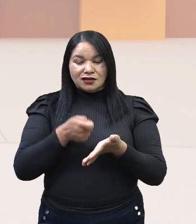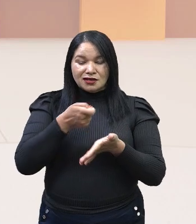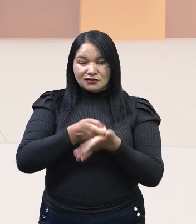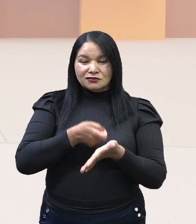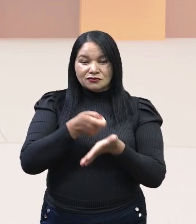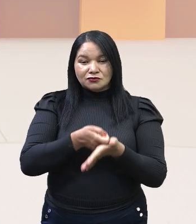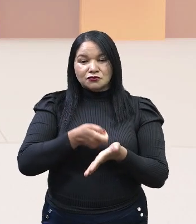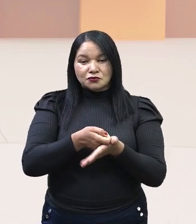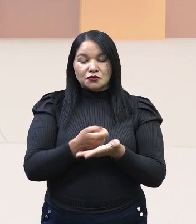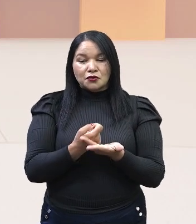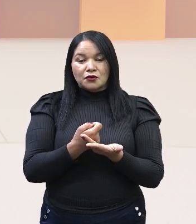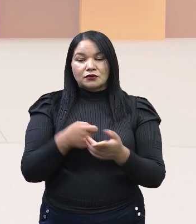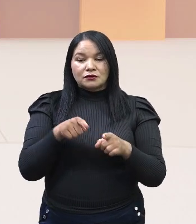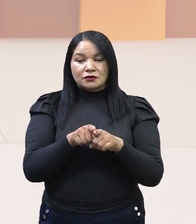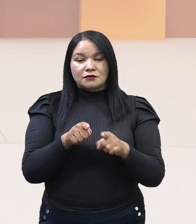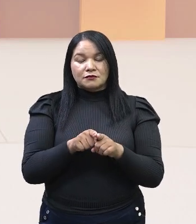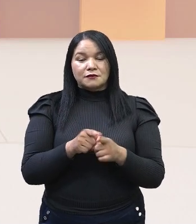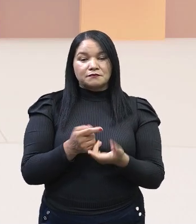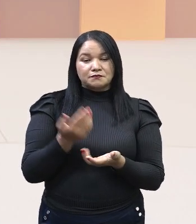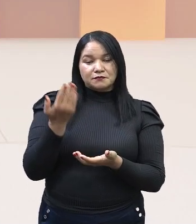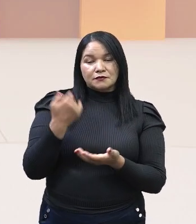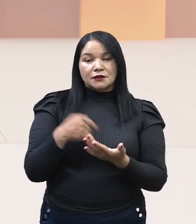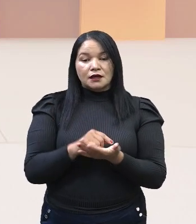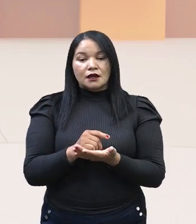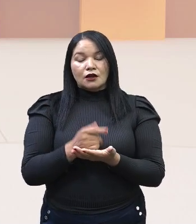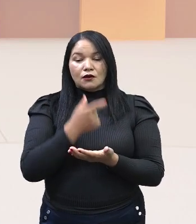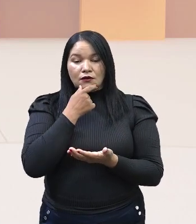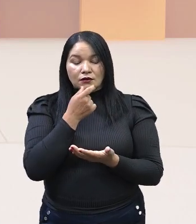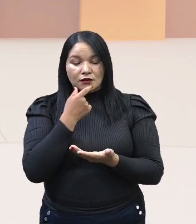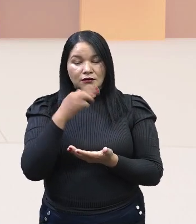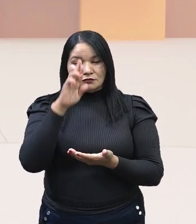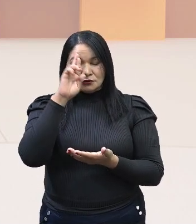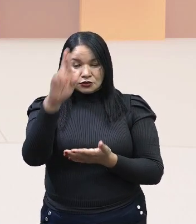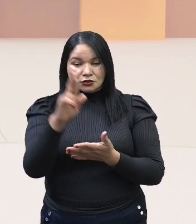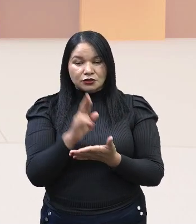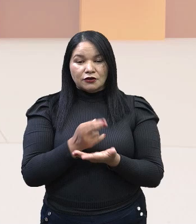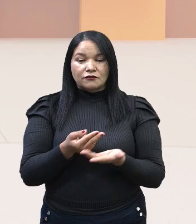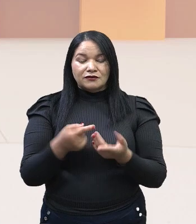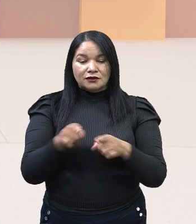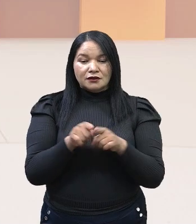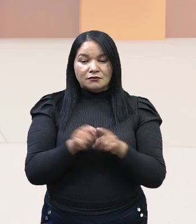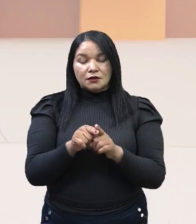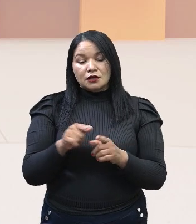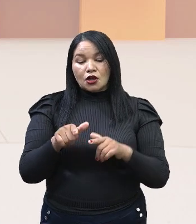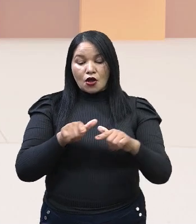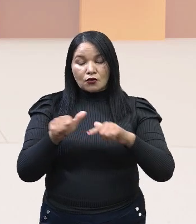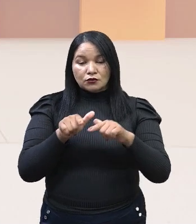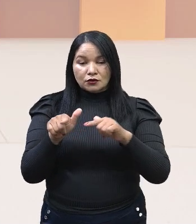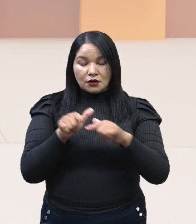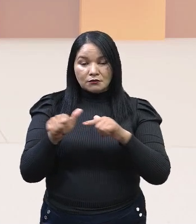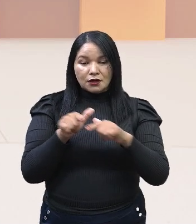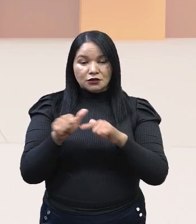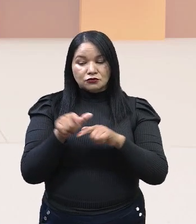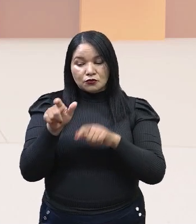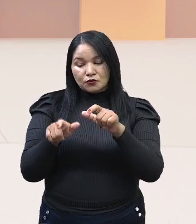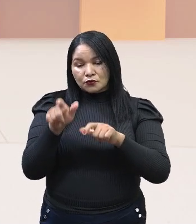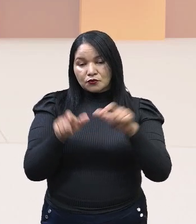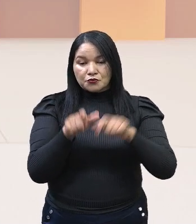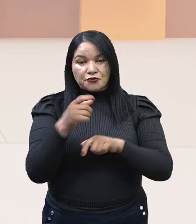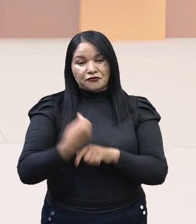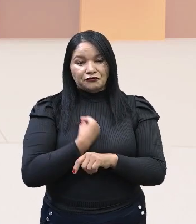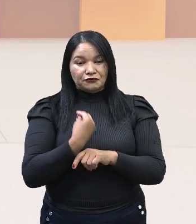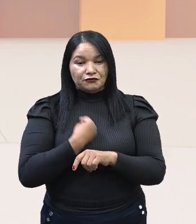arcaica e concentrada nas mãos de grandes latifundiários. Os trabalhadores rurais, em sua maioria, viviam